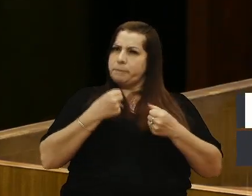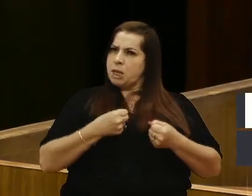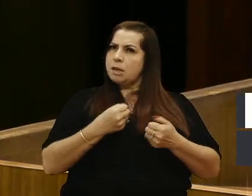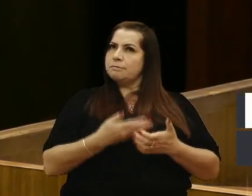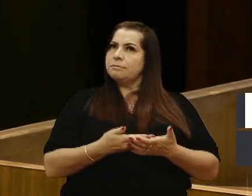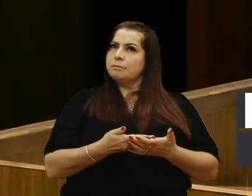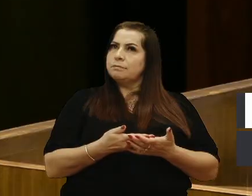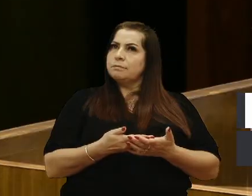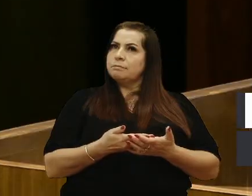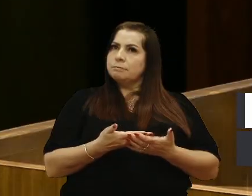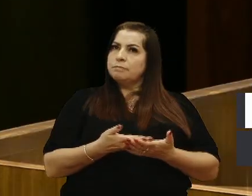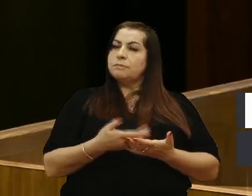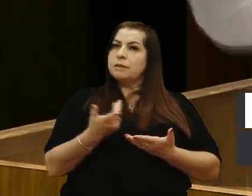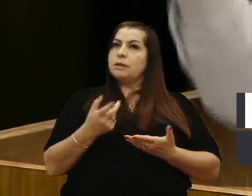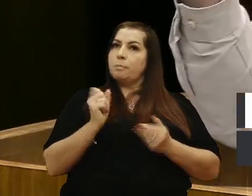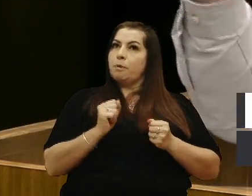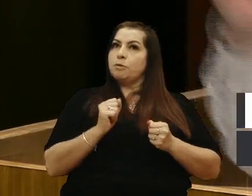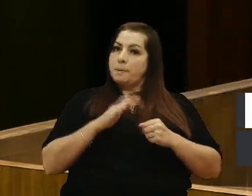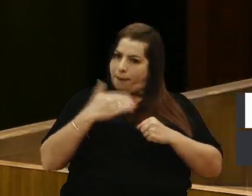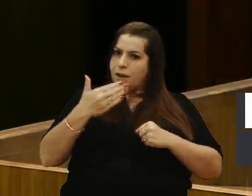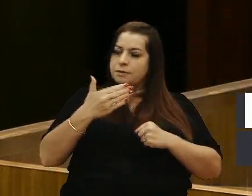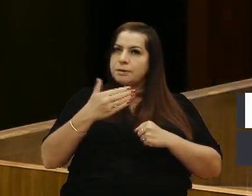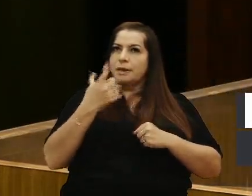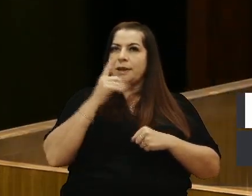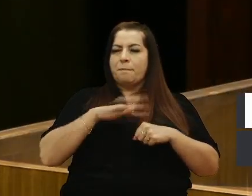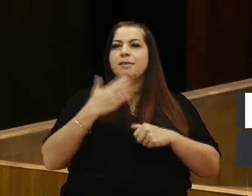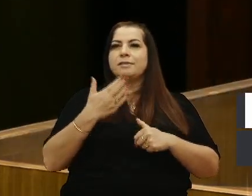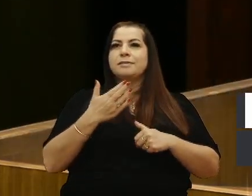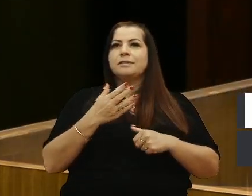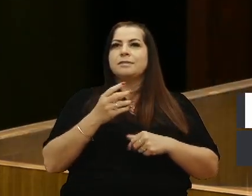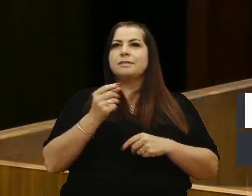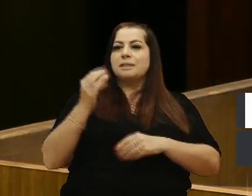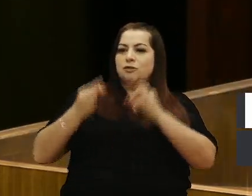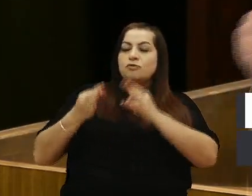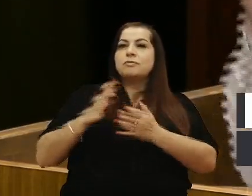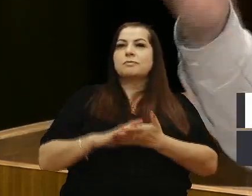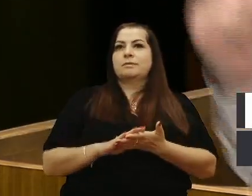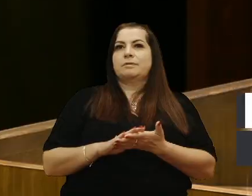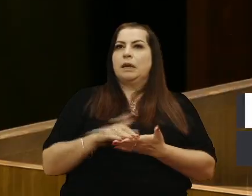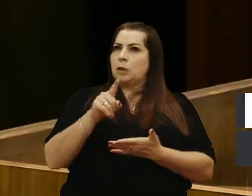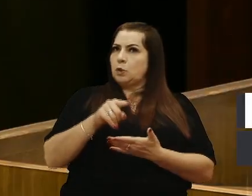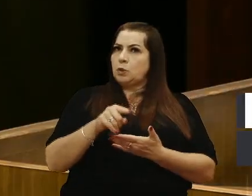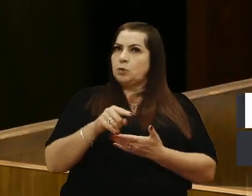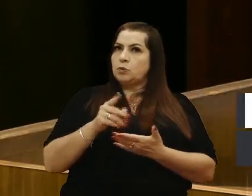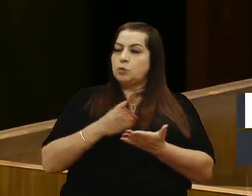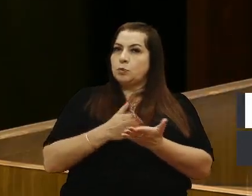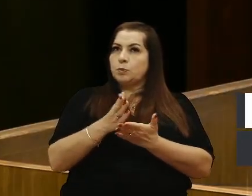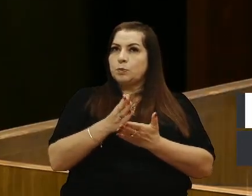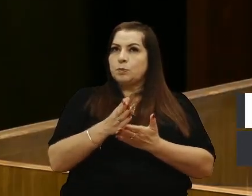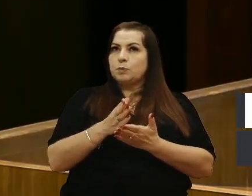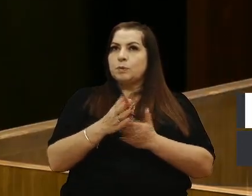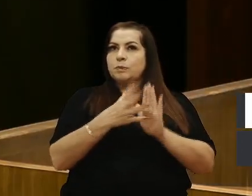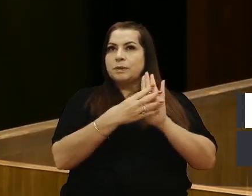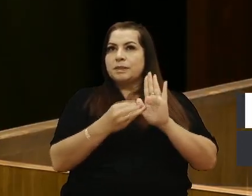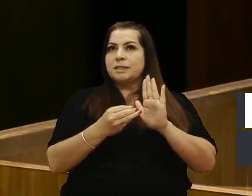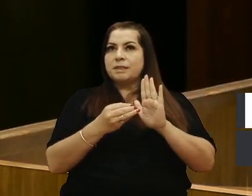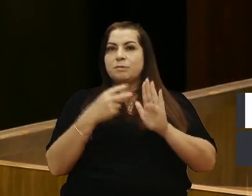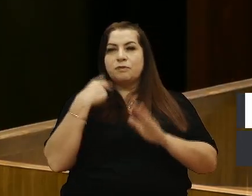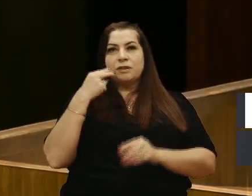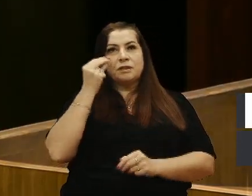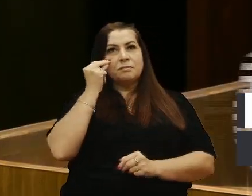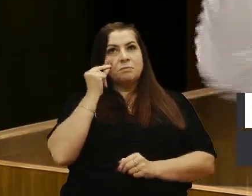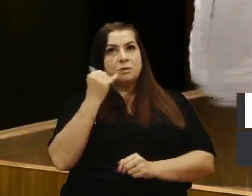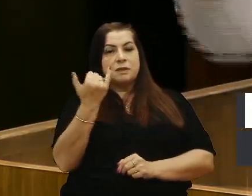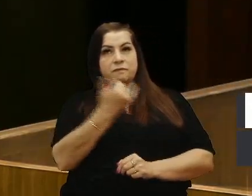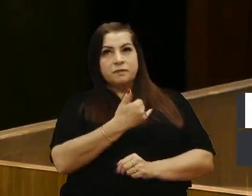pesados, né? Que daí eu posso ir mais longe e ganhar um pouquinho mais. E isso eu estou seguindo o exemplo do meu nobre vereador, Libardi,